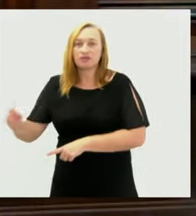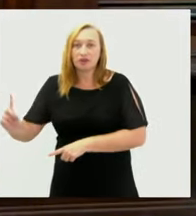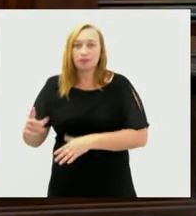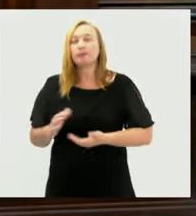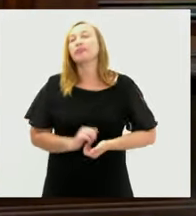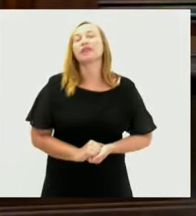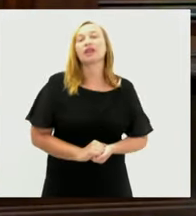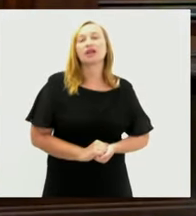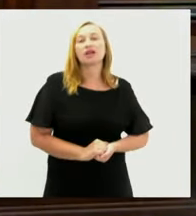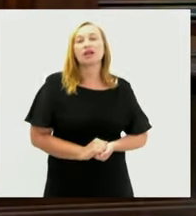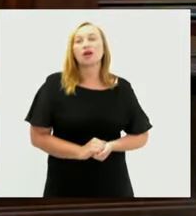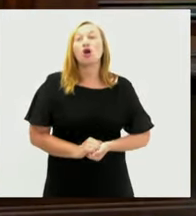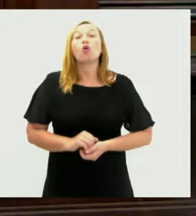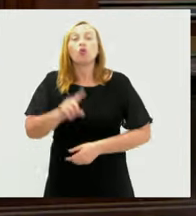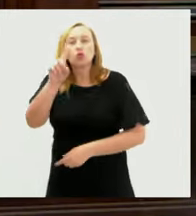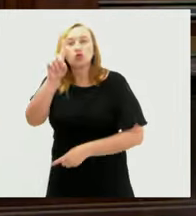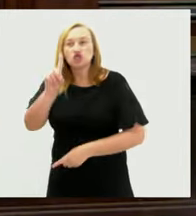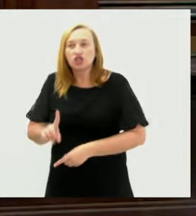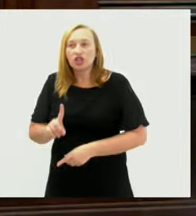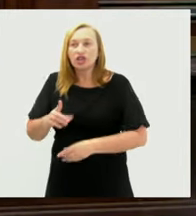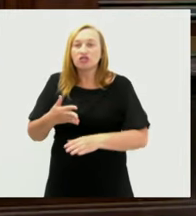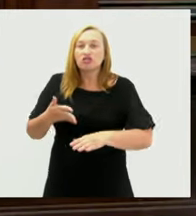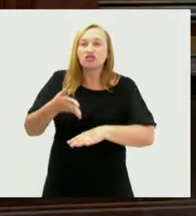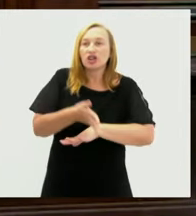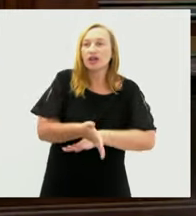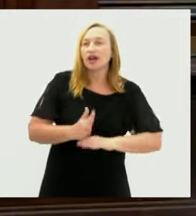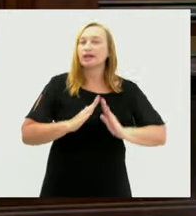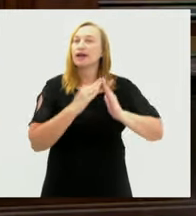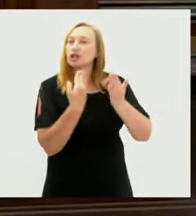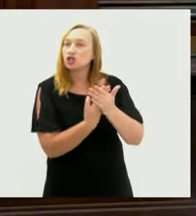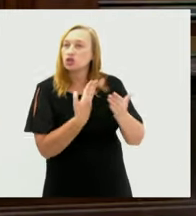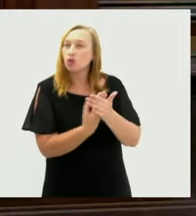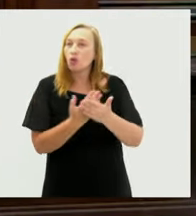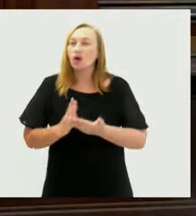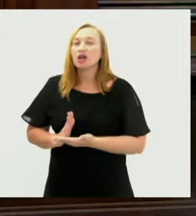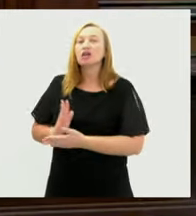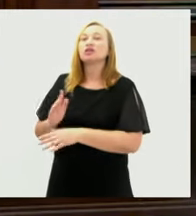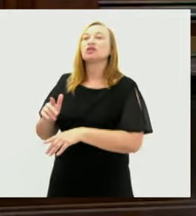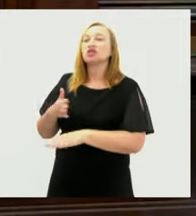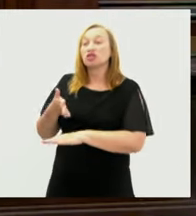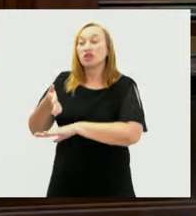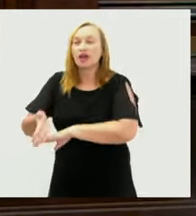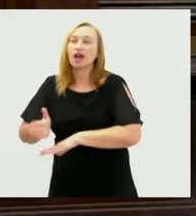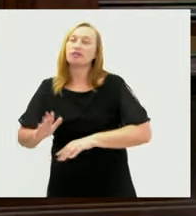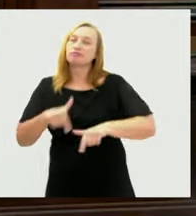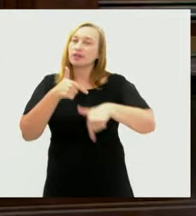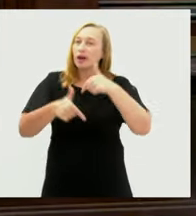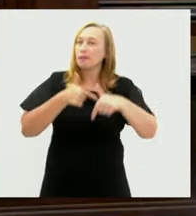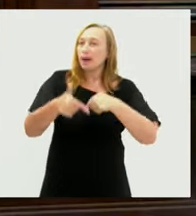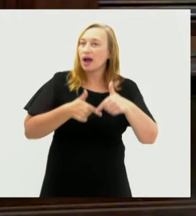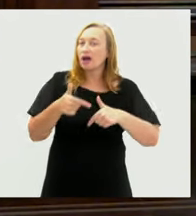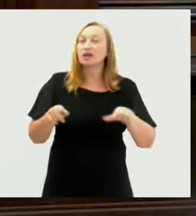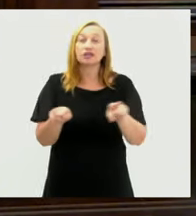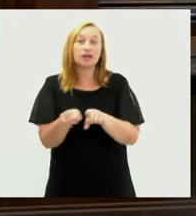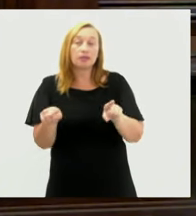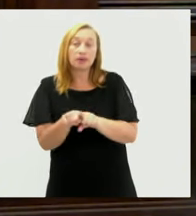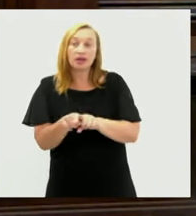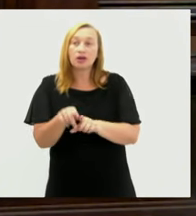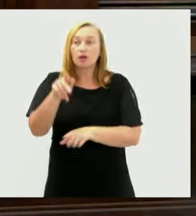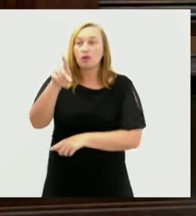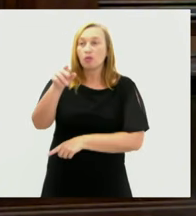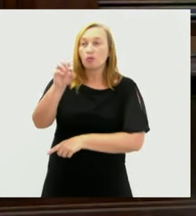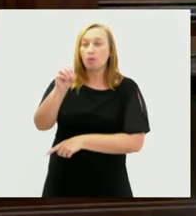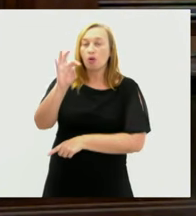de ir e vir, o direito de chegar até a escola, o direito de chegar até o seu trabalho, o direito de ir nos postos de saúde,